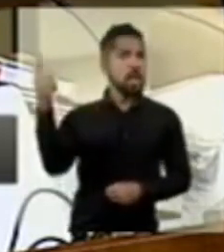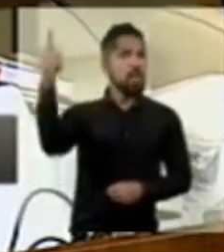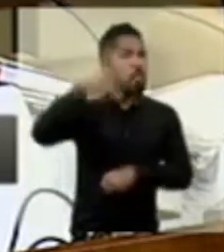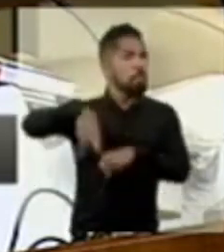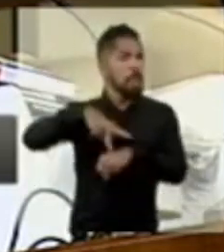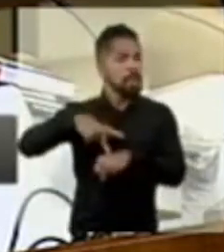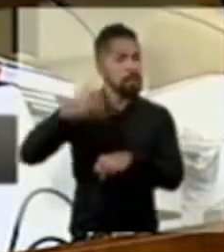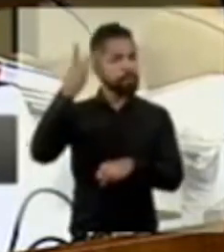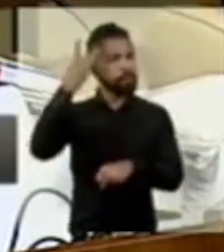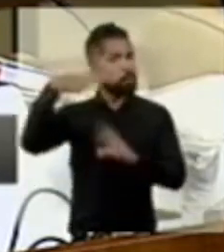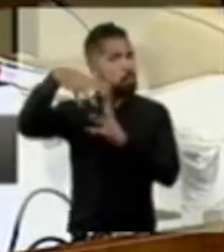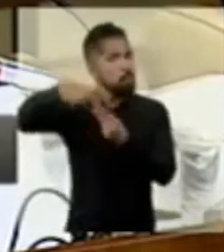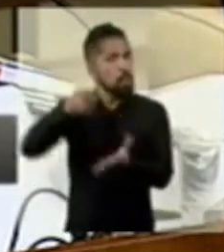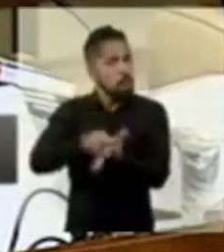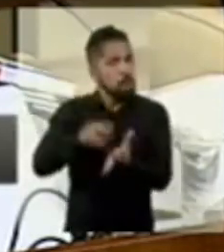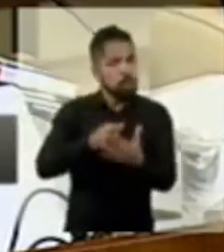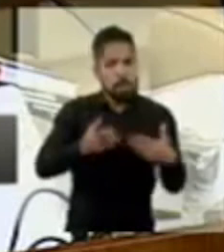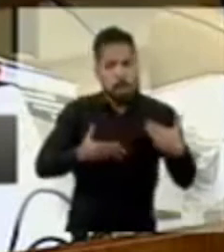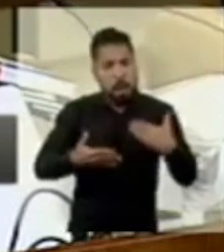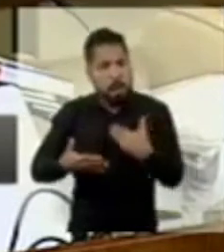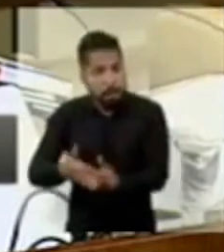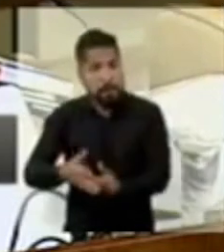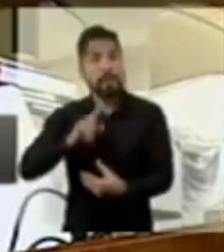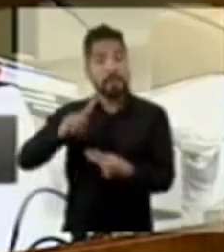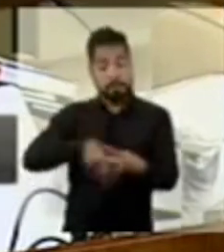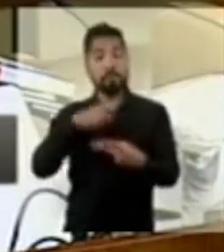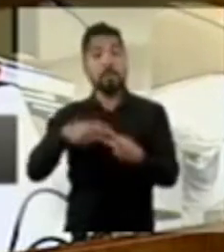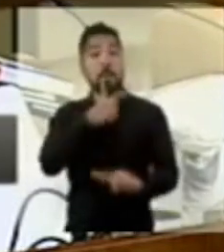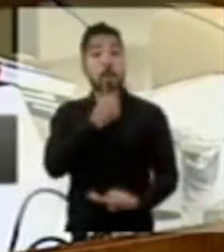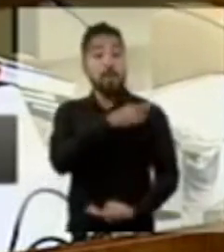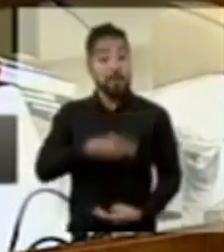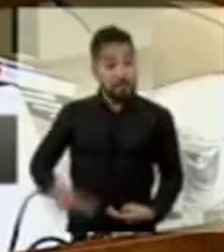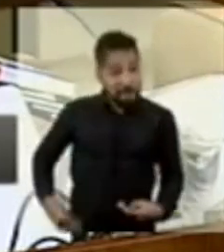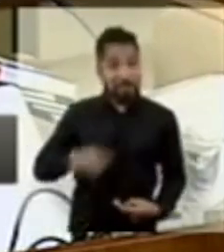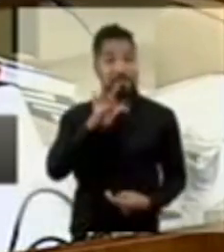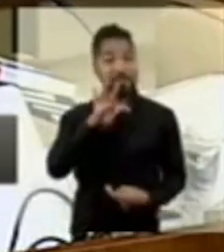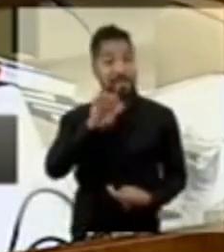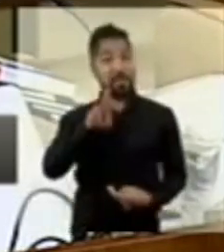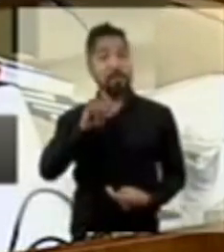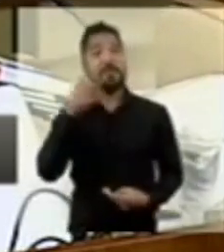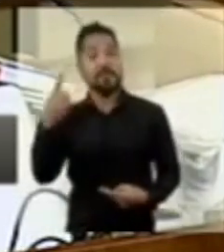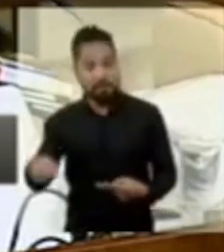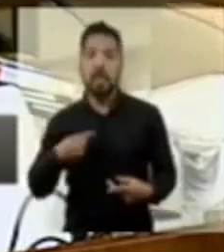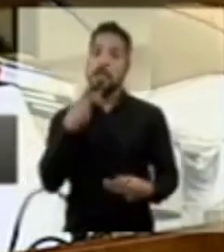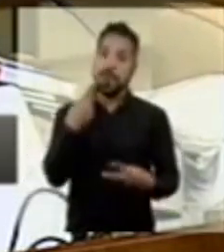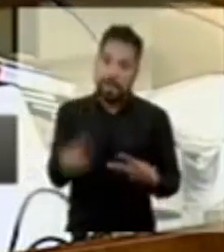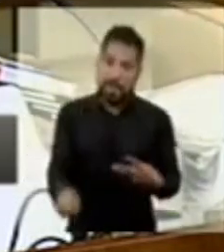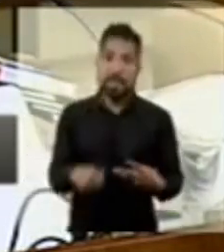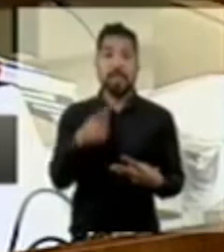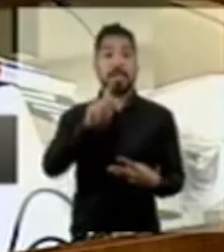julgado o ministro teori zavascki repetiu isso no julgamento de 2016 eu repetiria o mesmo gilmar mendes repetiu